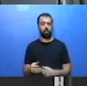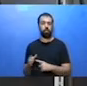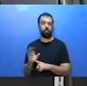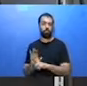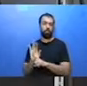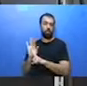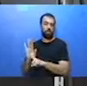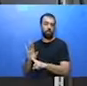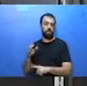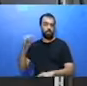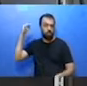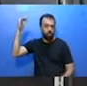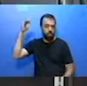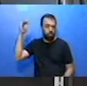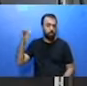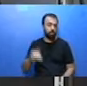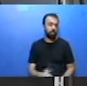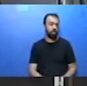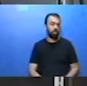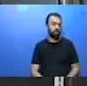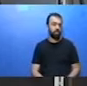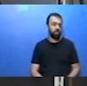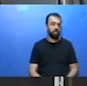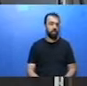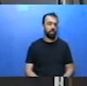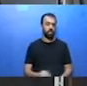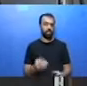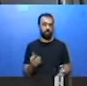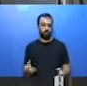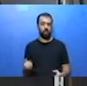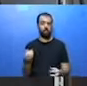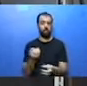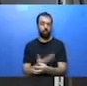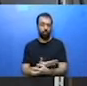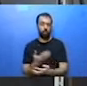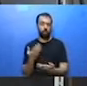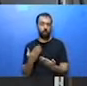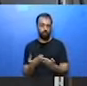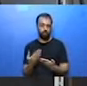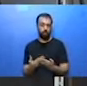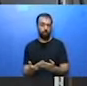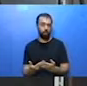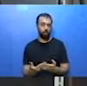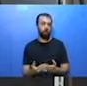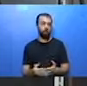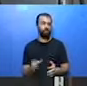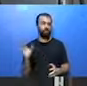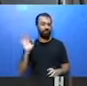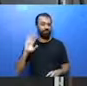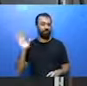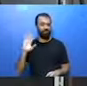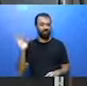papai ou para amanhã ou para quem toma conta de você essa nossa aula de hoje nós ficamos por aqui e até a próxima muito